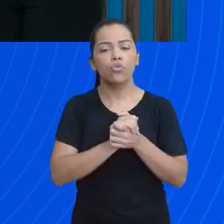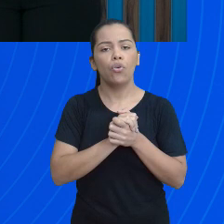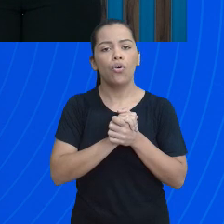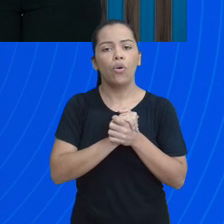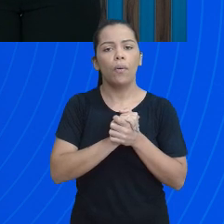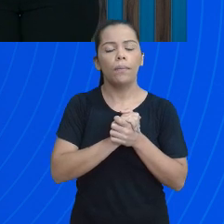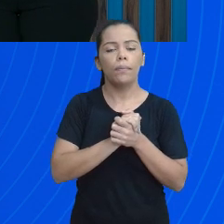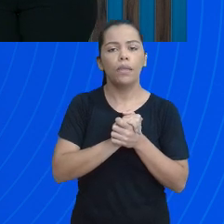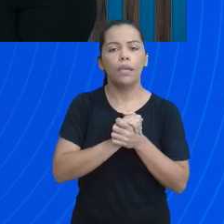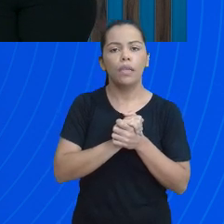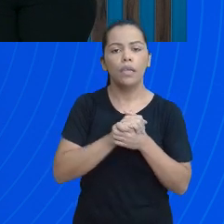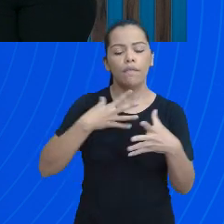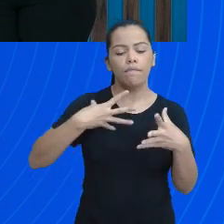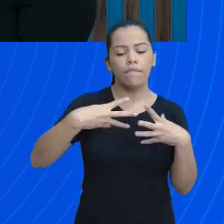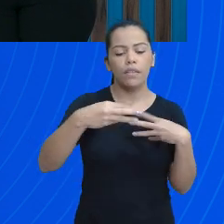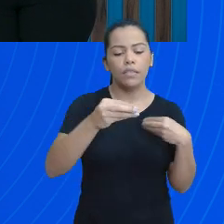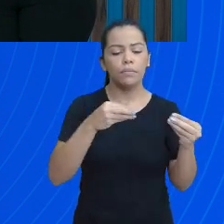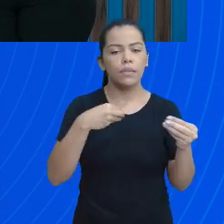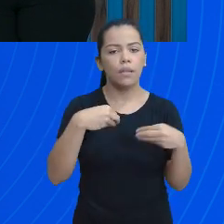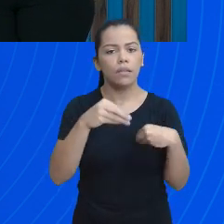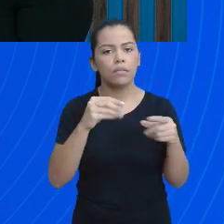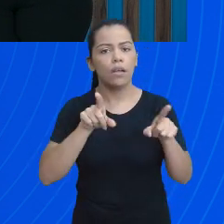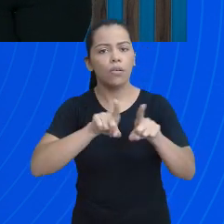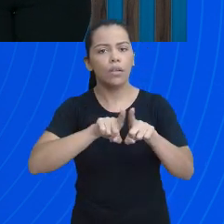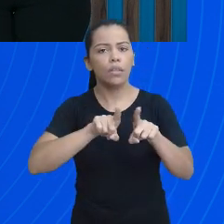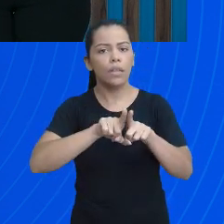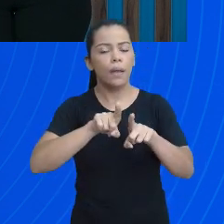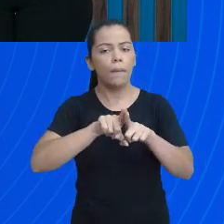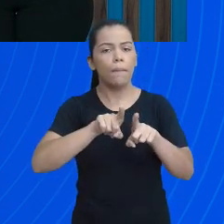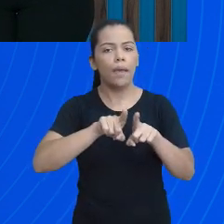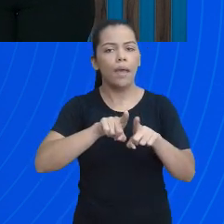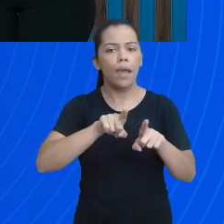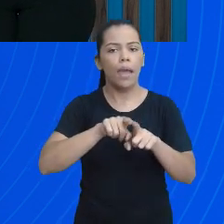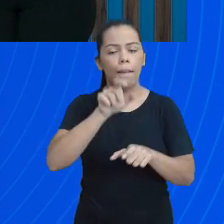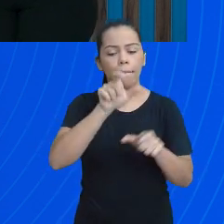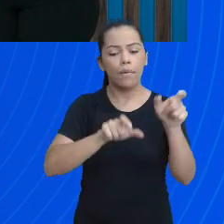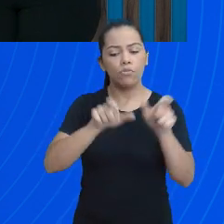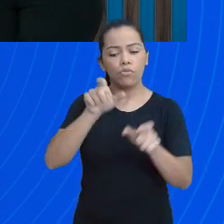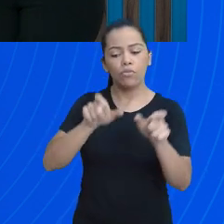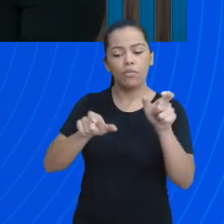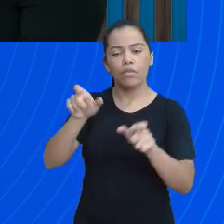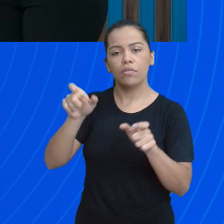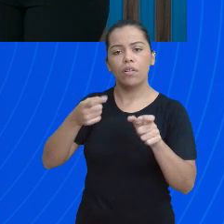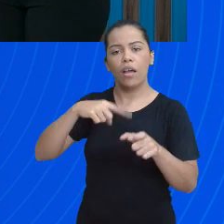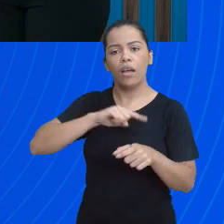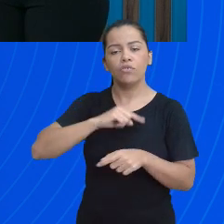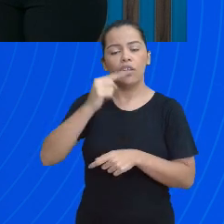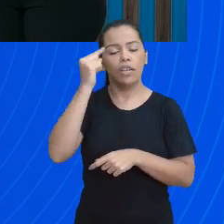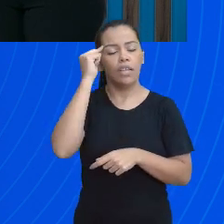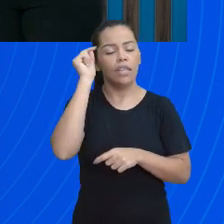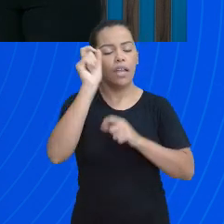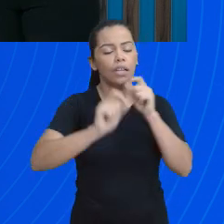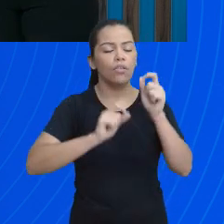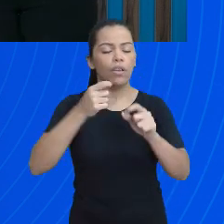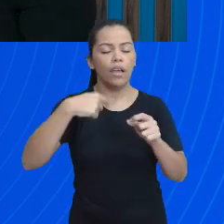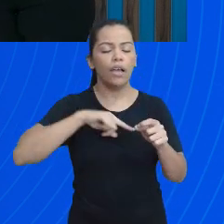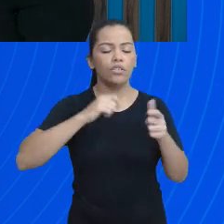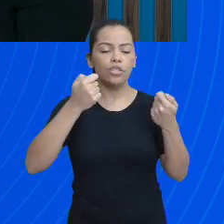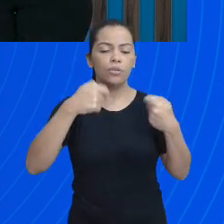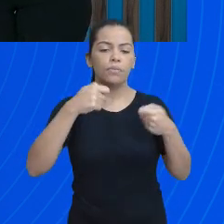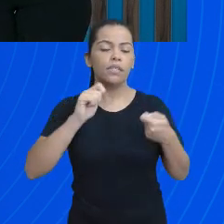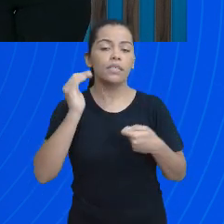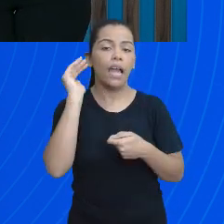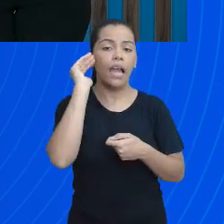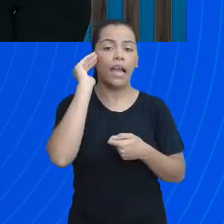singularidade, flexibilização e personalização, a gente entende que a gente precisa de verdade